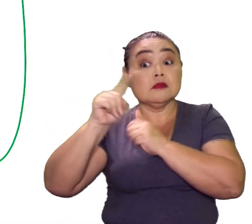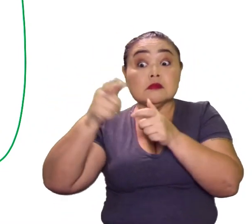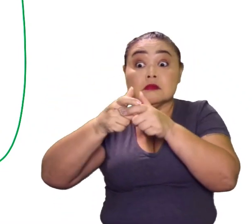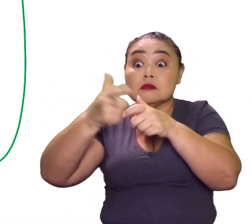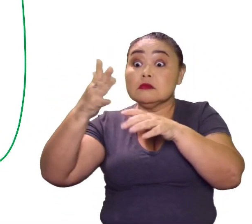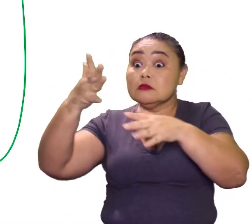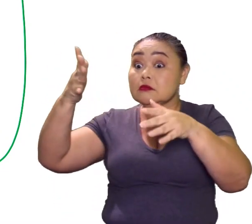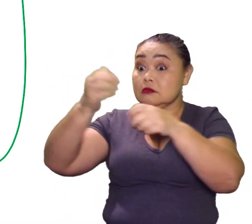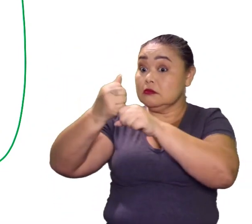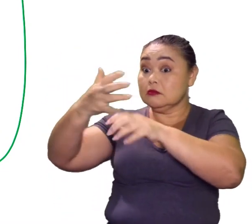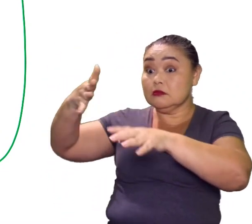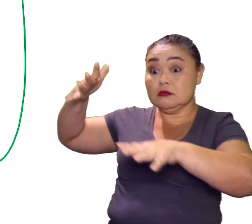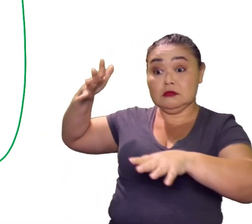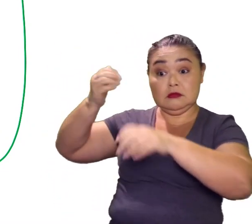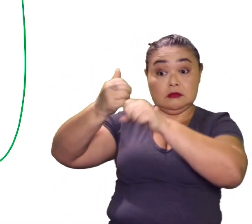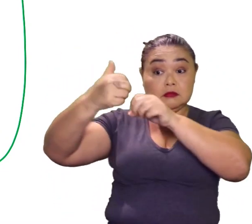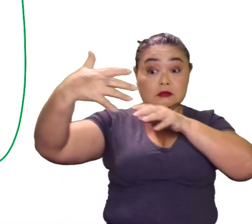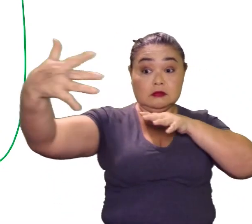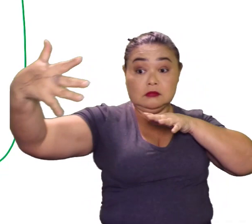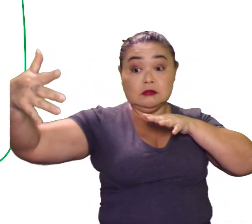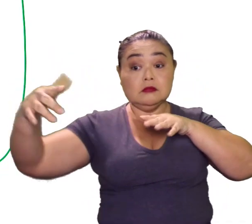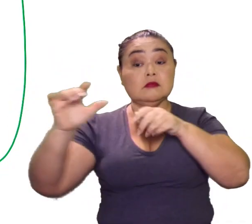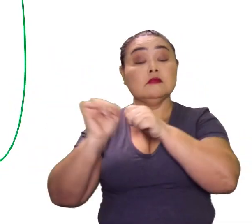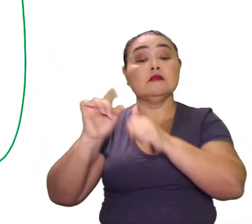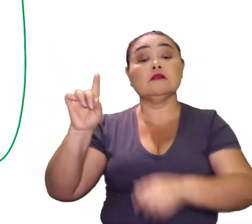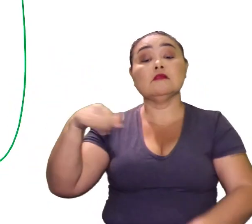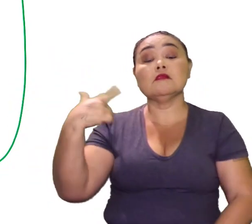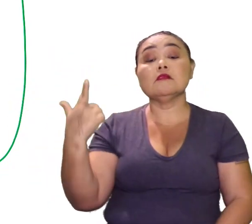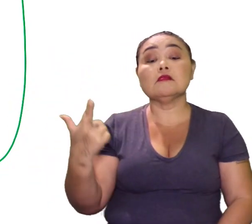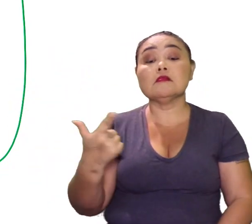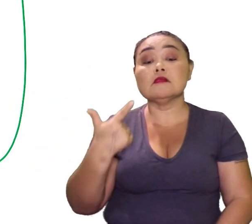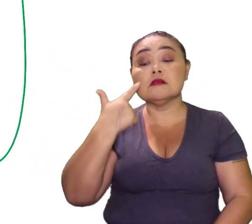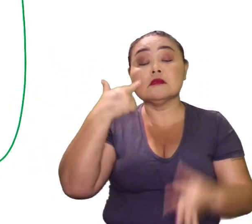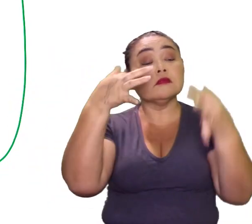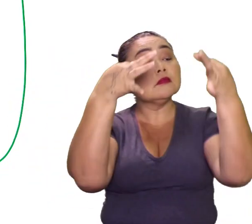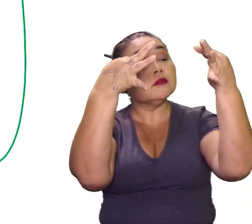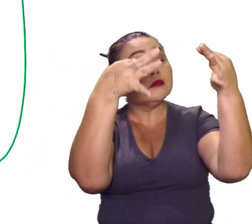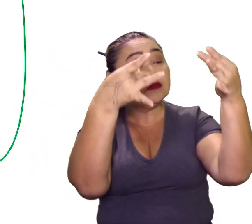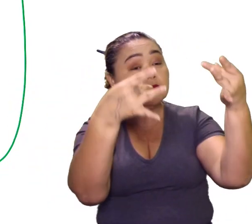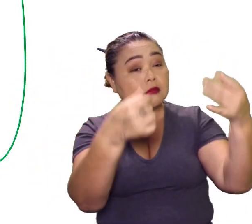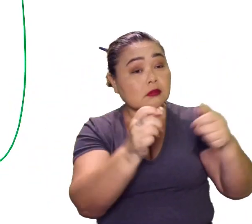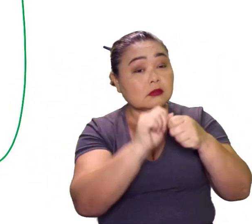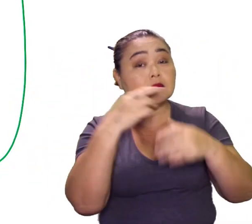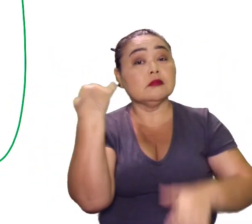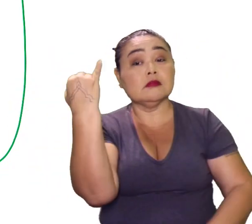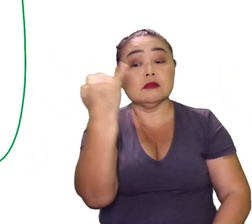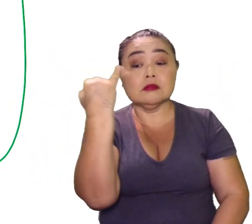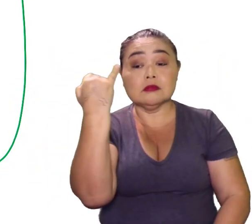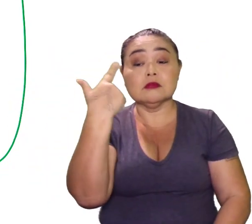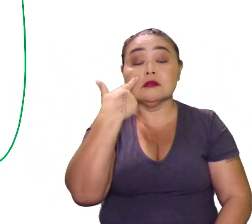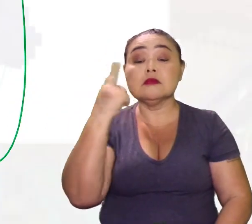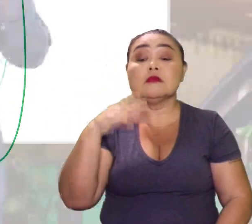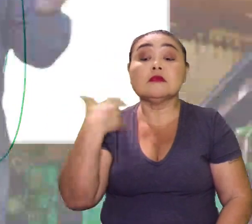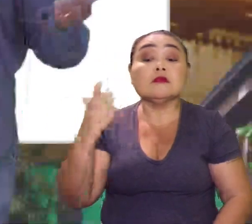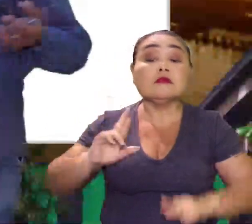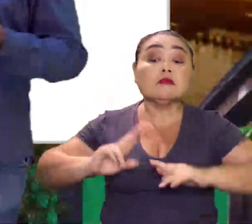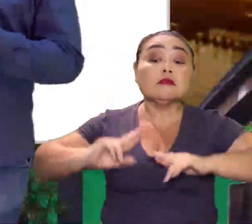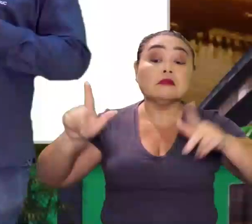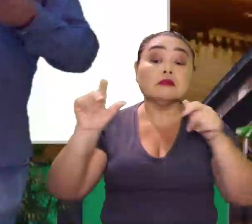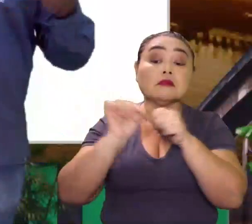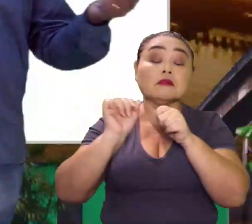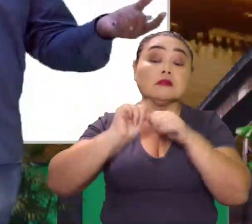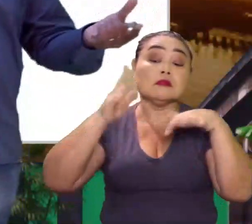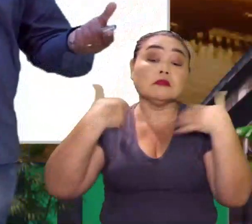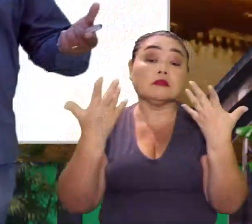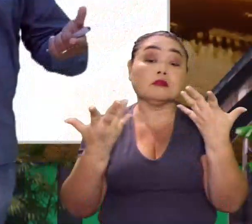né, Carlinhos? Muito grande. Um detalhe importante para o nosso aluno compreender, Jorginho, essa questão da qual é a diferença de